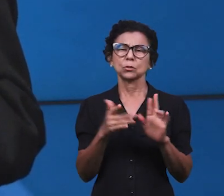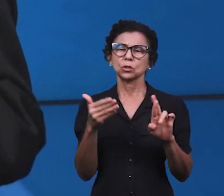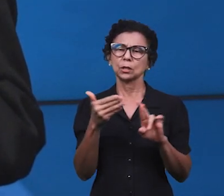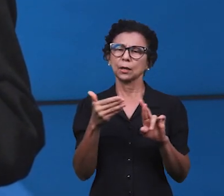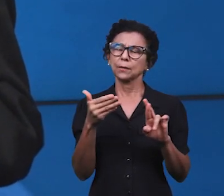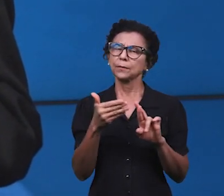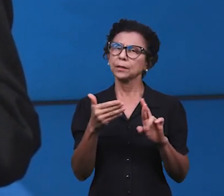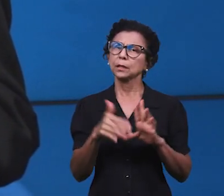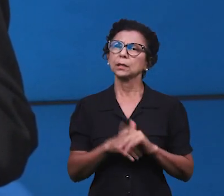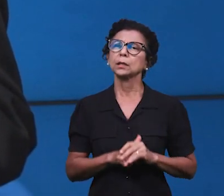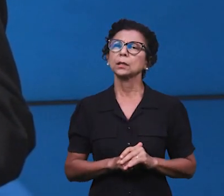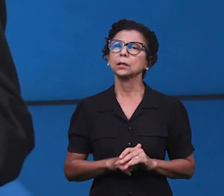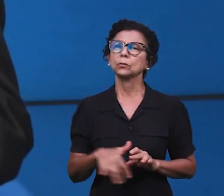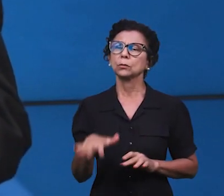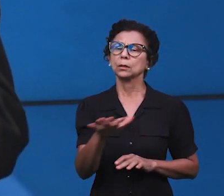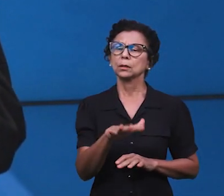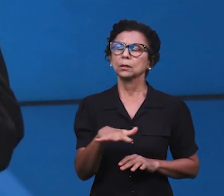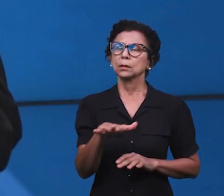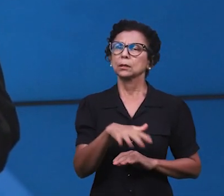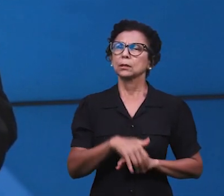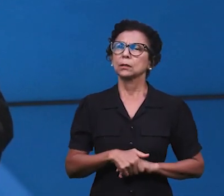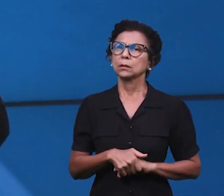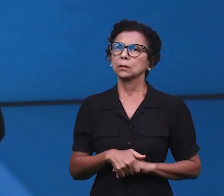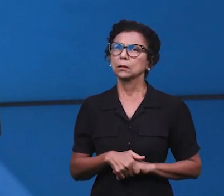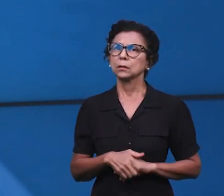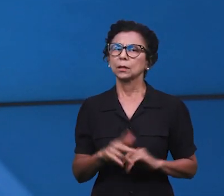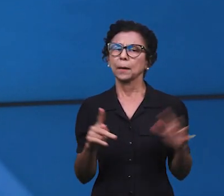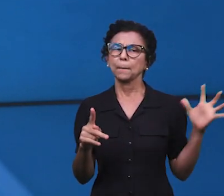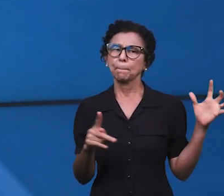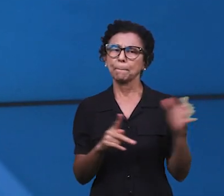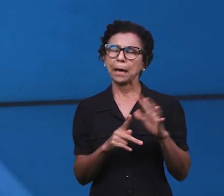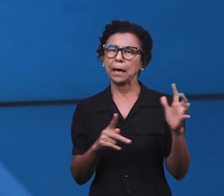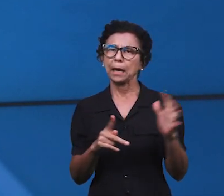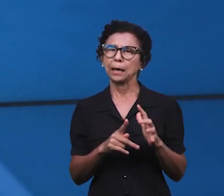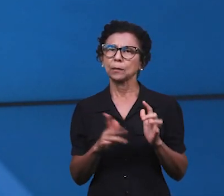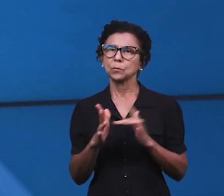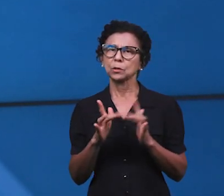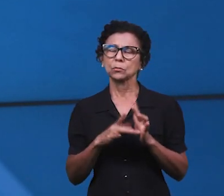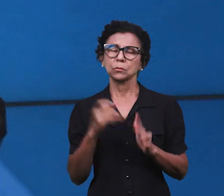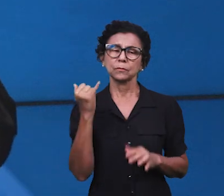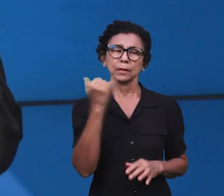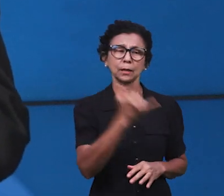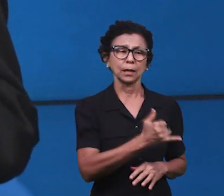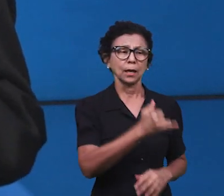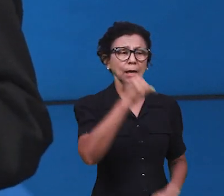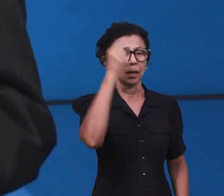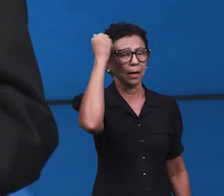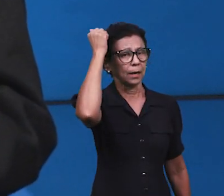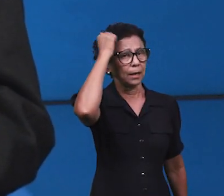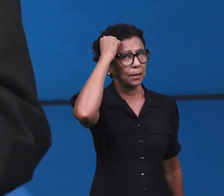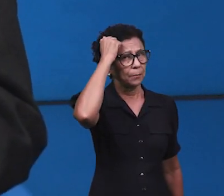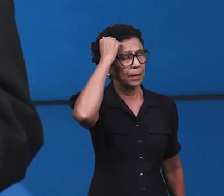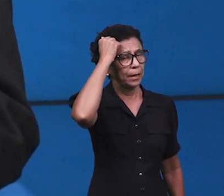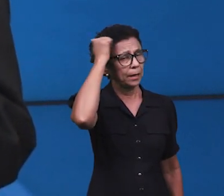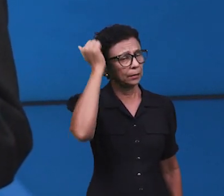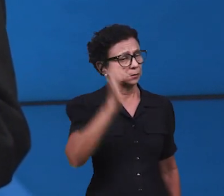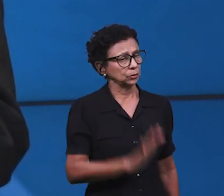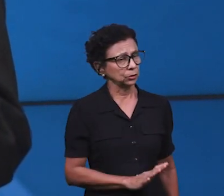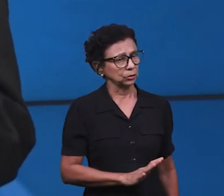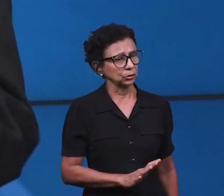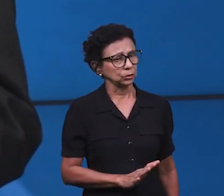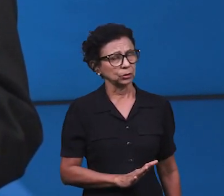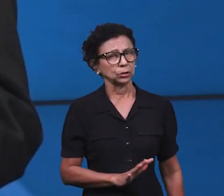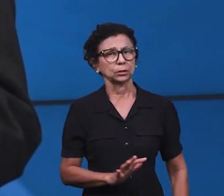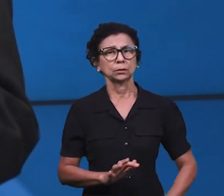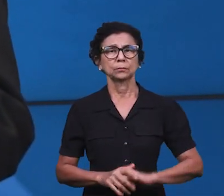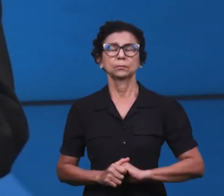na igreja de Pérgamo, quando ele diz: arrepende-te, quando não, em breve virei a ti, e contra eles batalharei com a espada